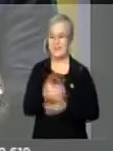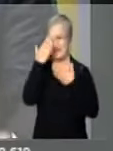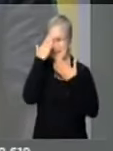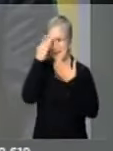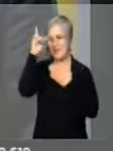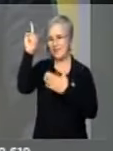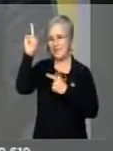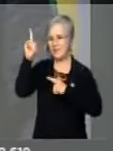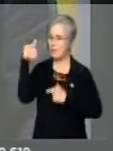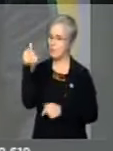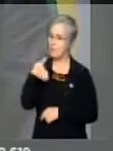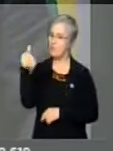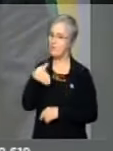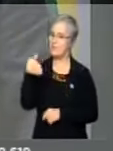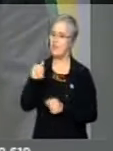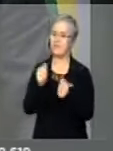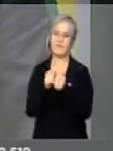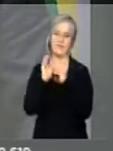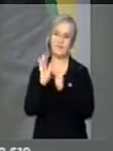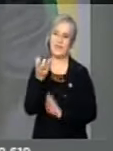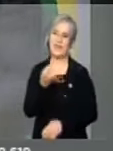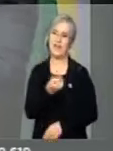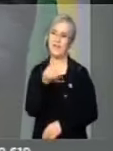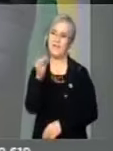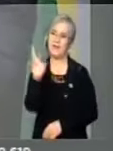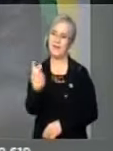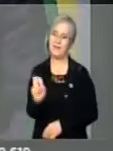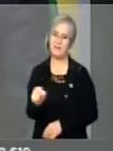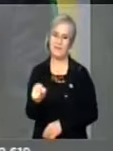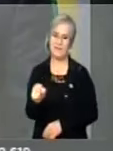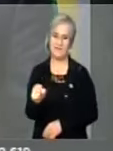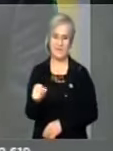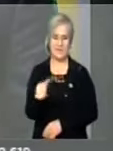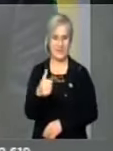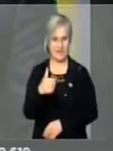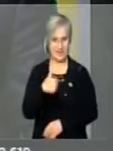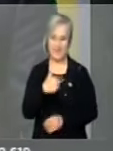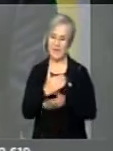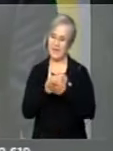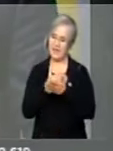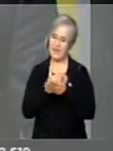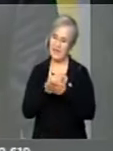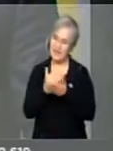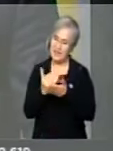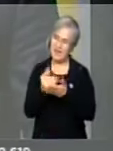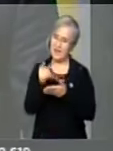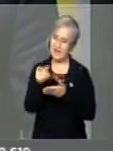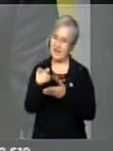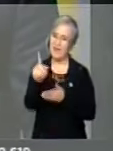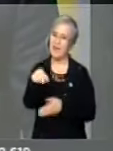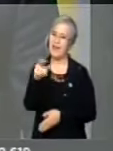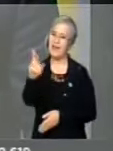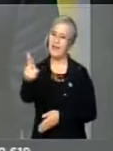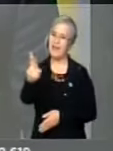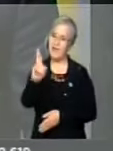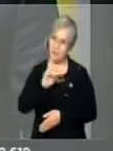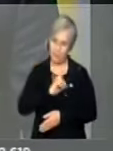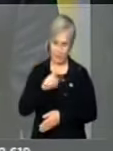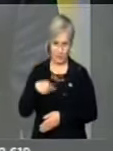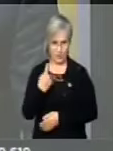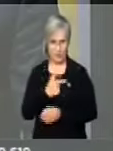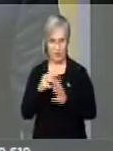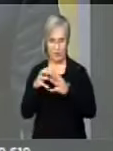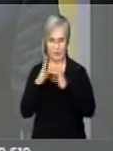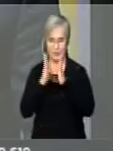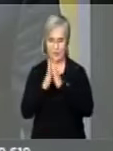tem estado conosco já por várias vezes. Eu queria começar exatamente com esse testemunho, é fruto do nosso grupo de oração aqui dentro da Câmara dos